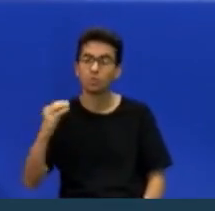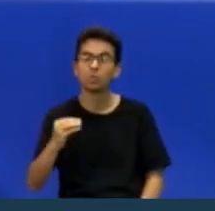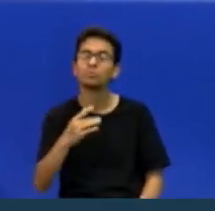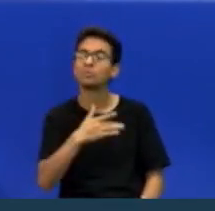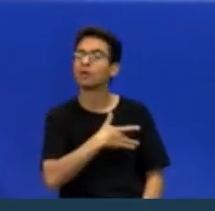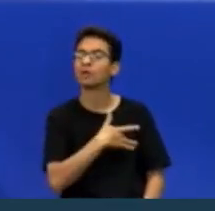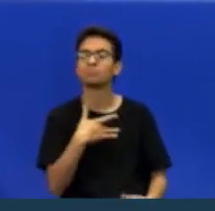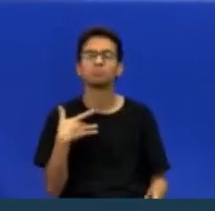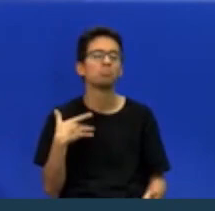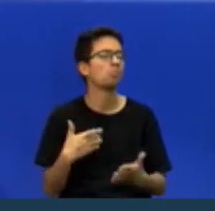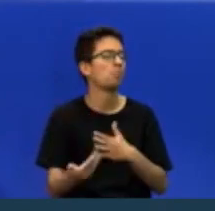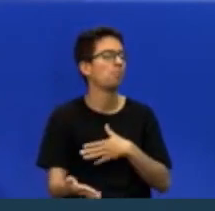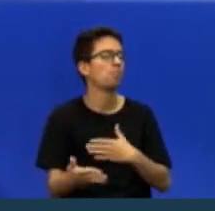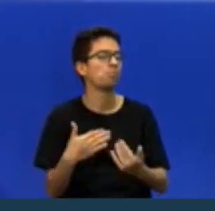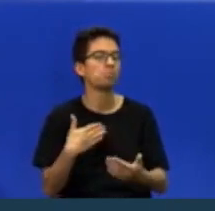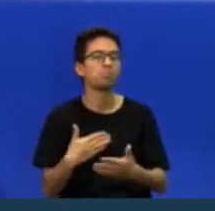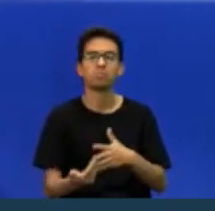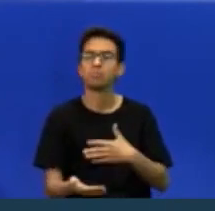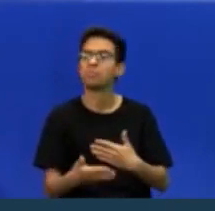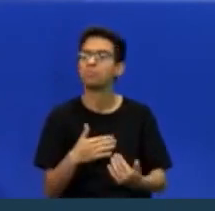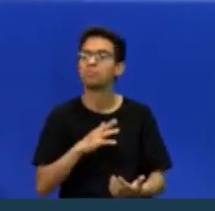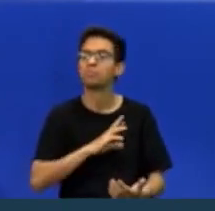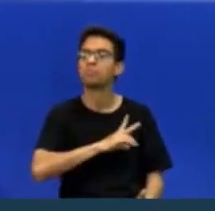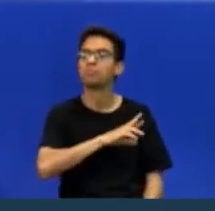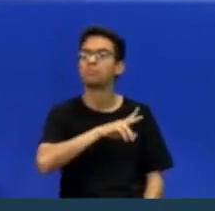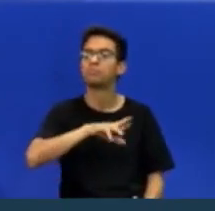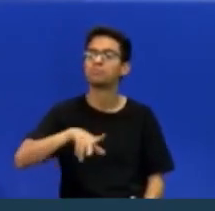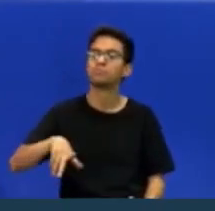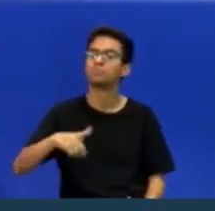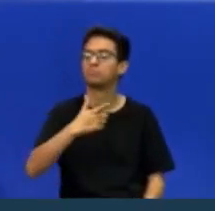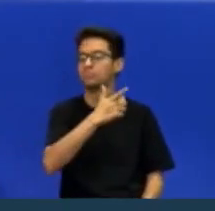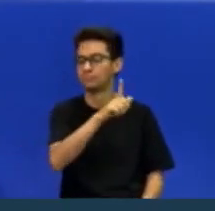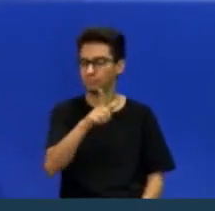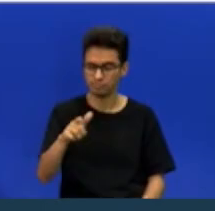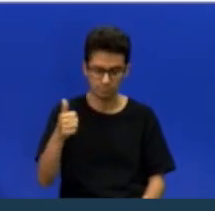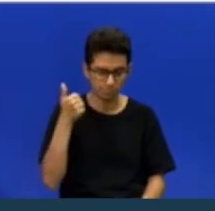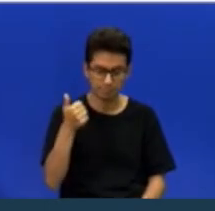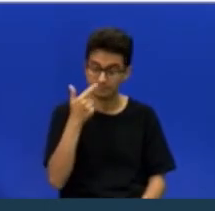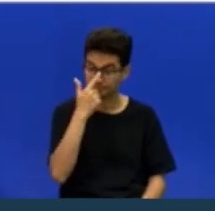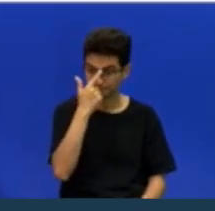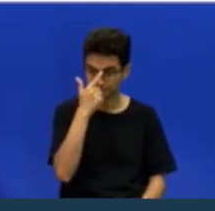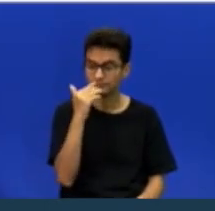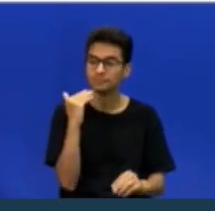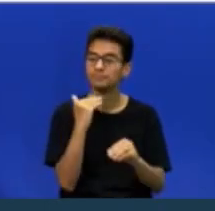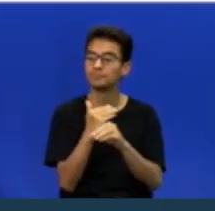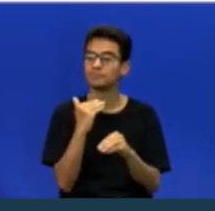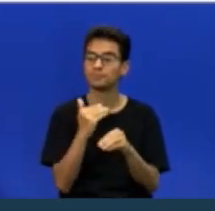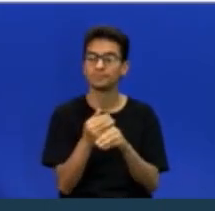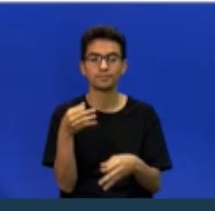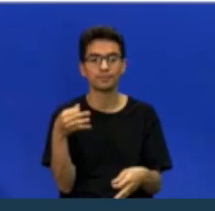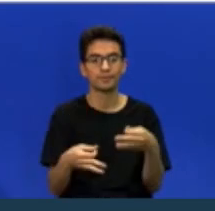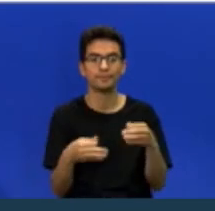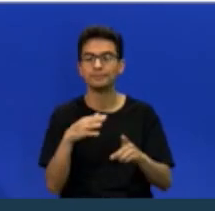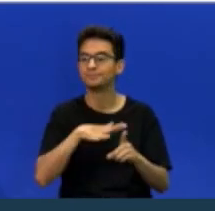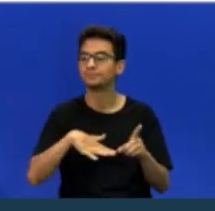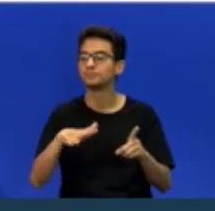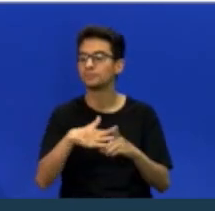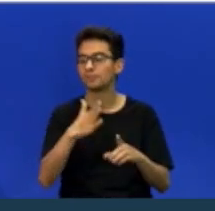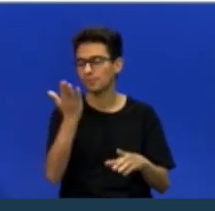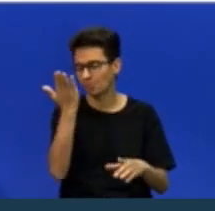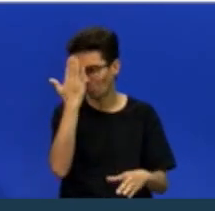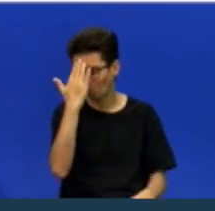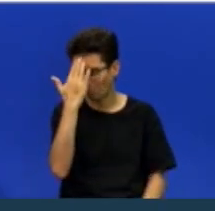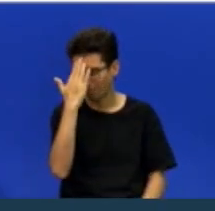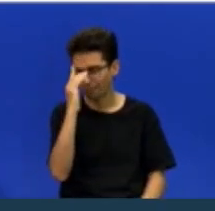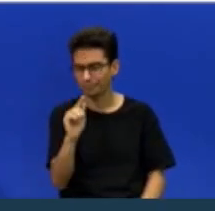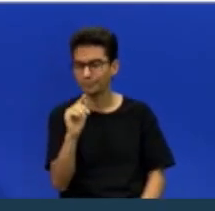independente de qualquer outra característica. Equidade é um princípio de justiça social que garante